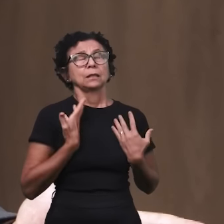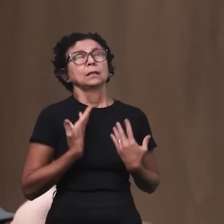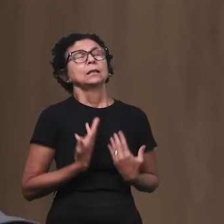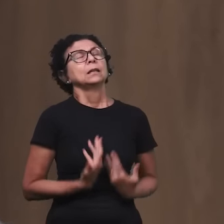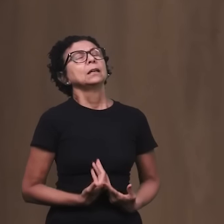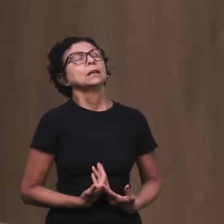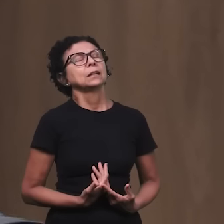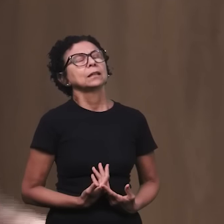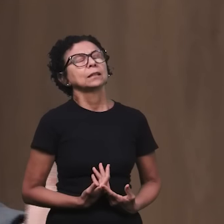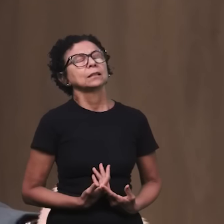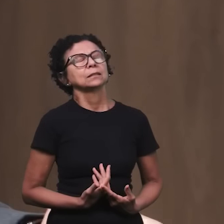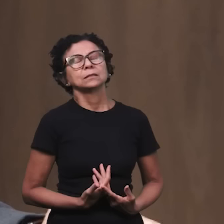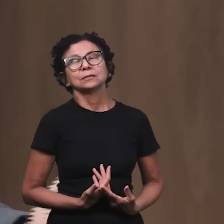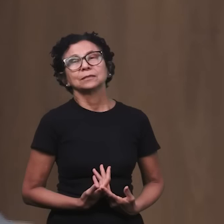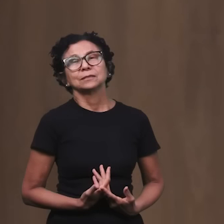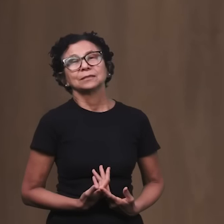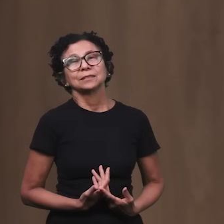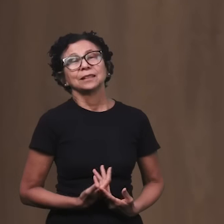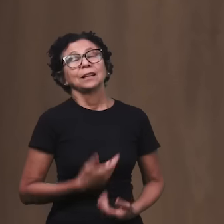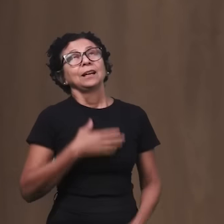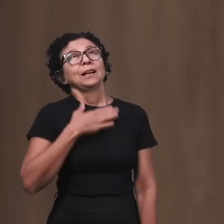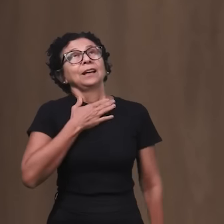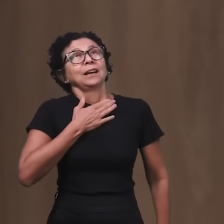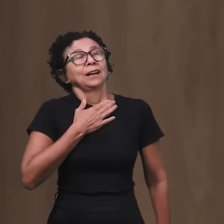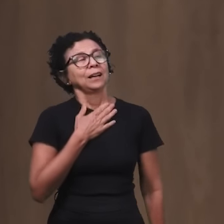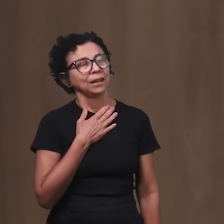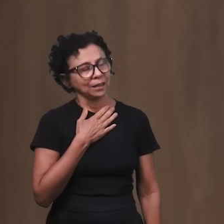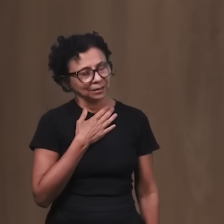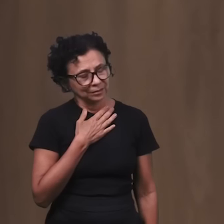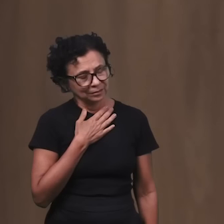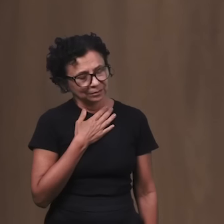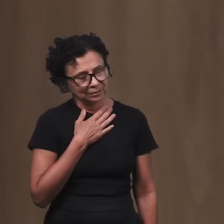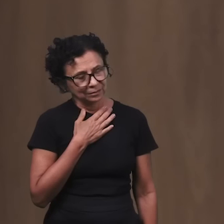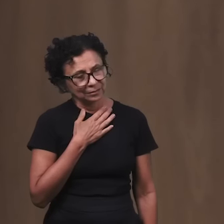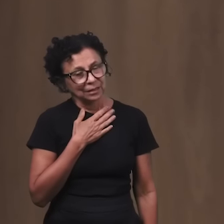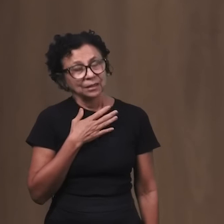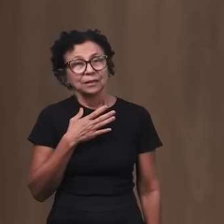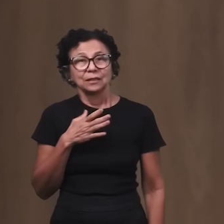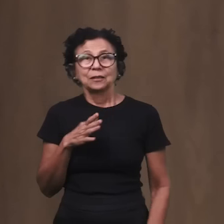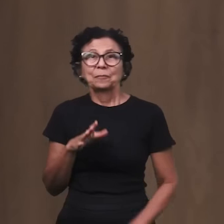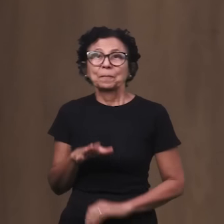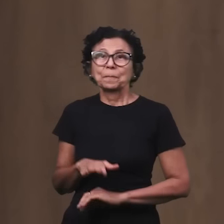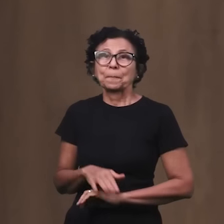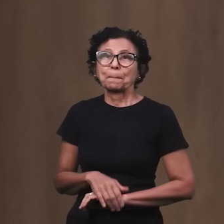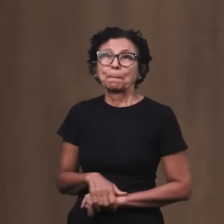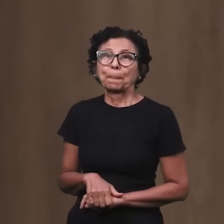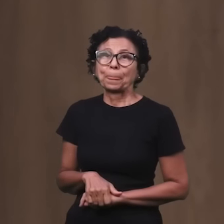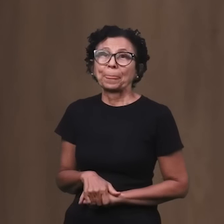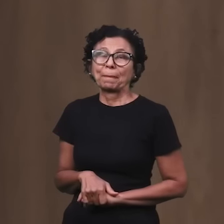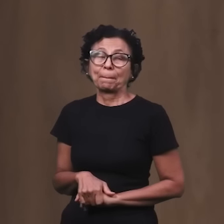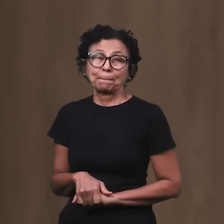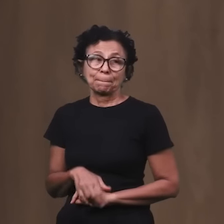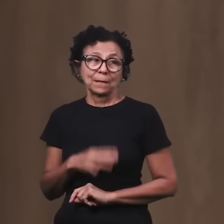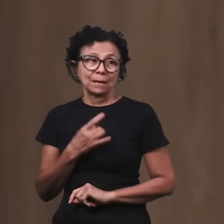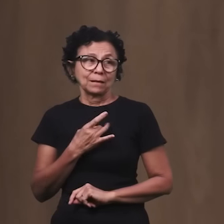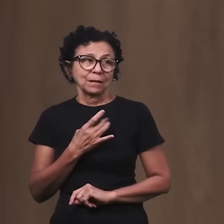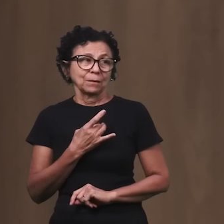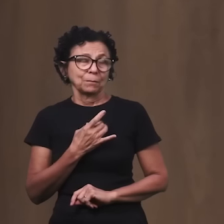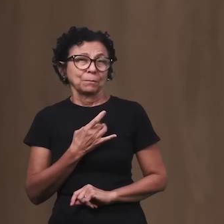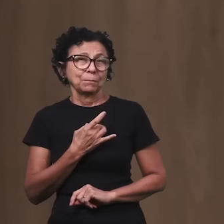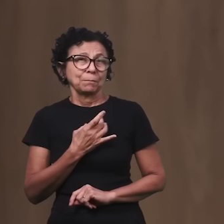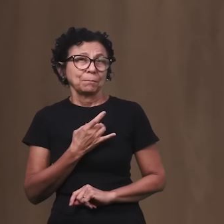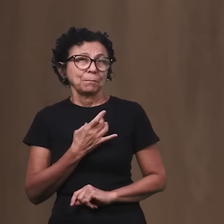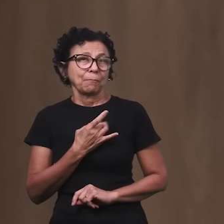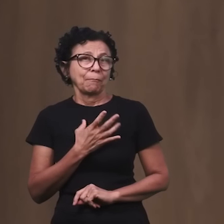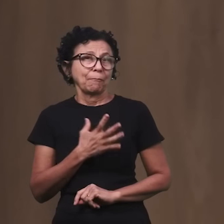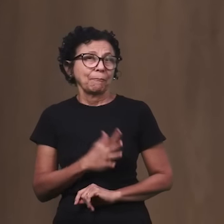cansada? Devagar. Eu falei assim, não, porque eu não subo de elevador. Eu tenho medo de elevador,